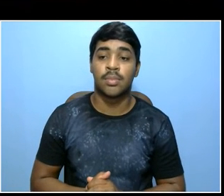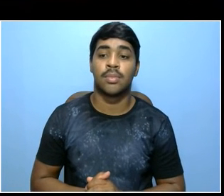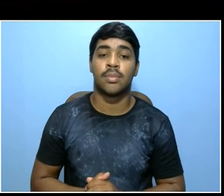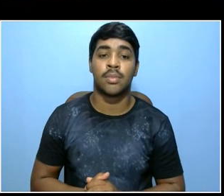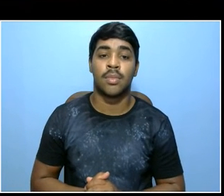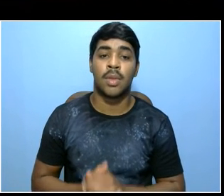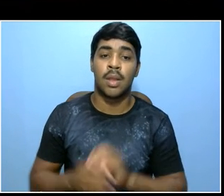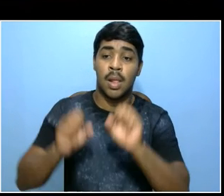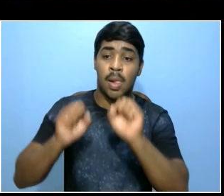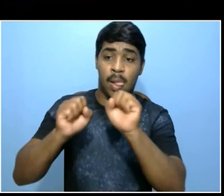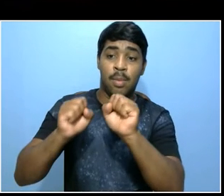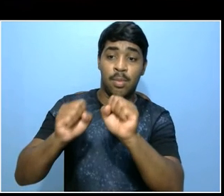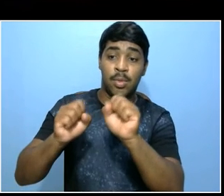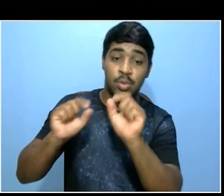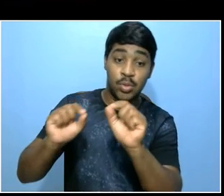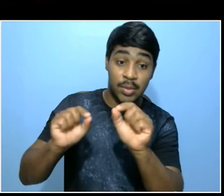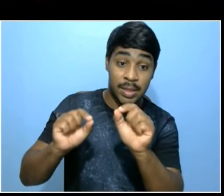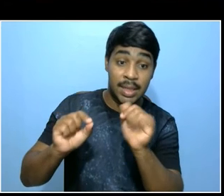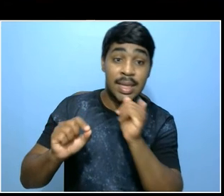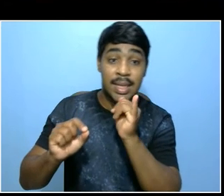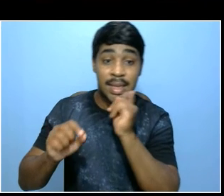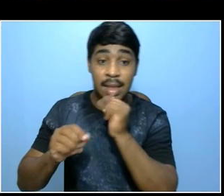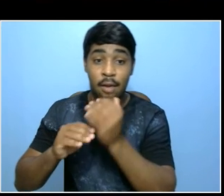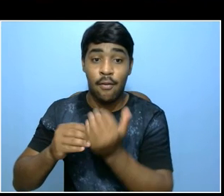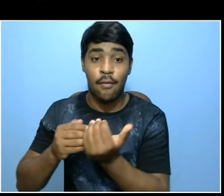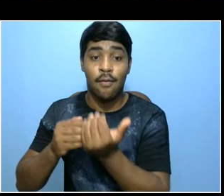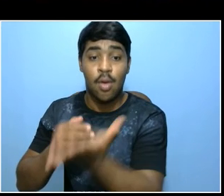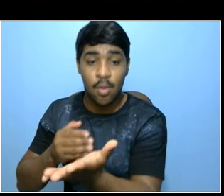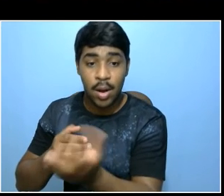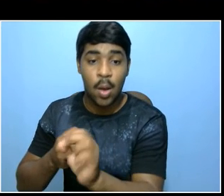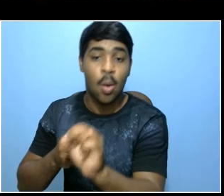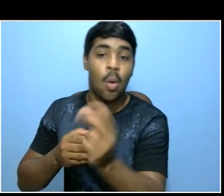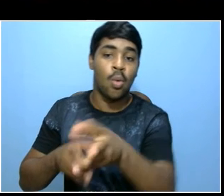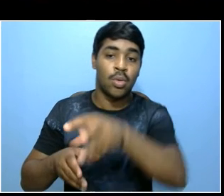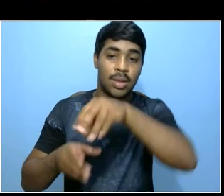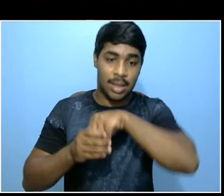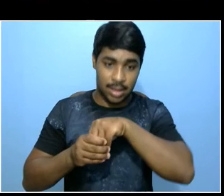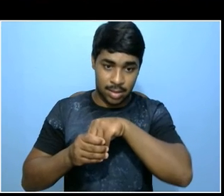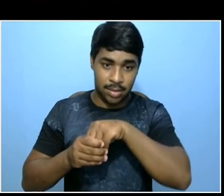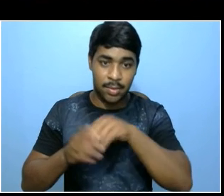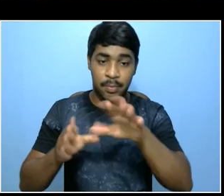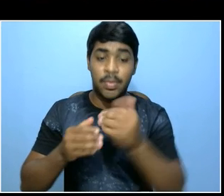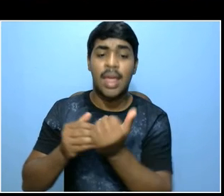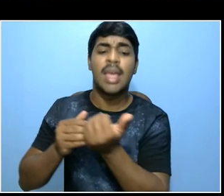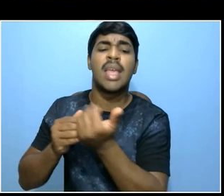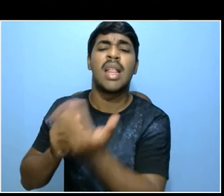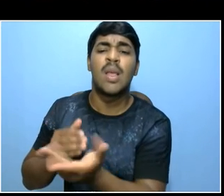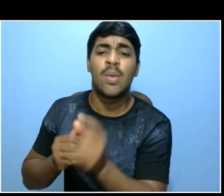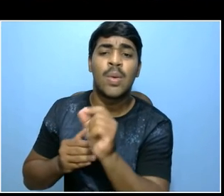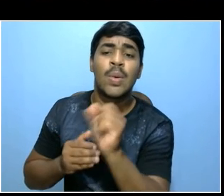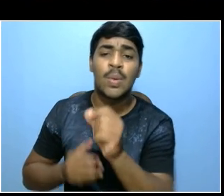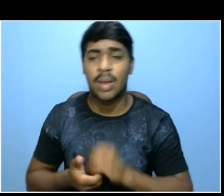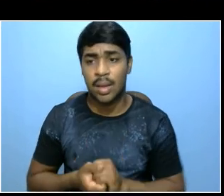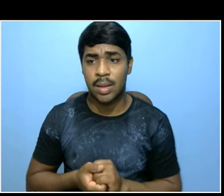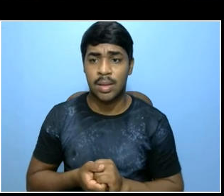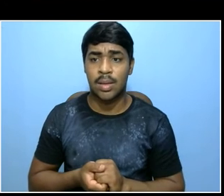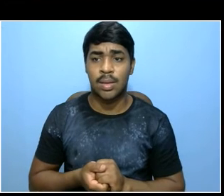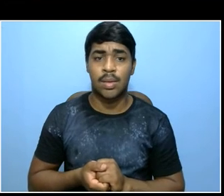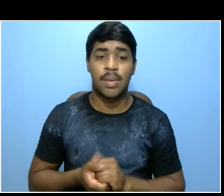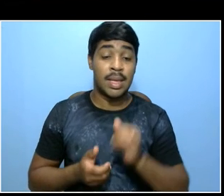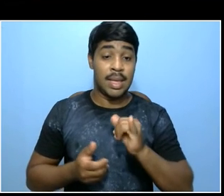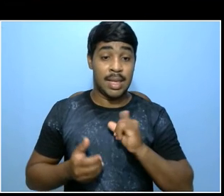ser externa ou ela pode ser interna. O que significa isso? A fecundação externa, ela vai ocorrer fora do